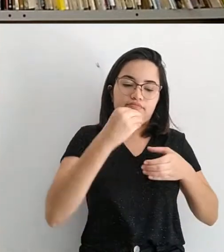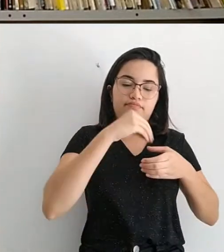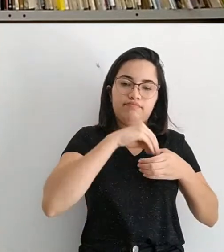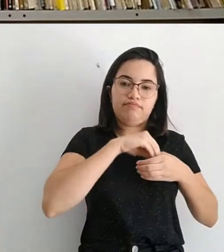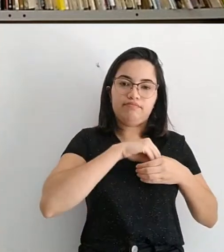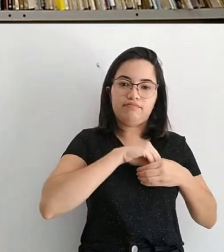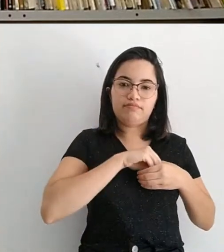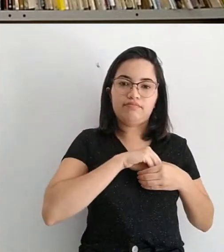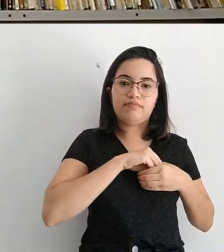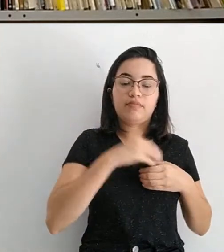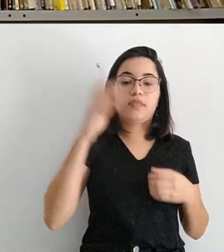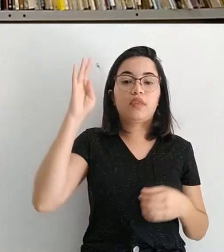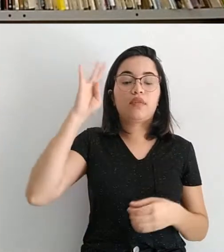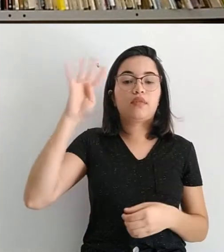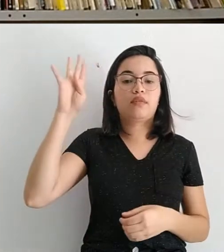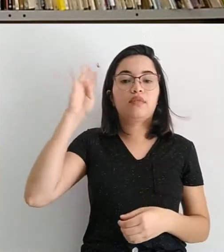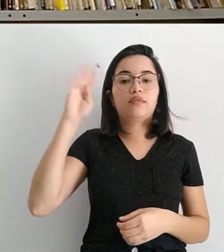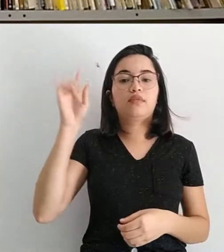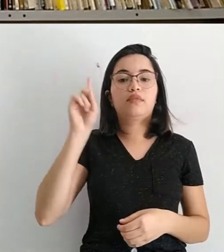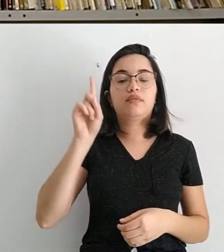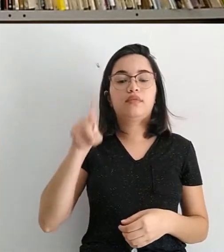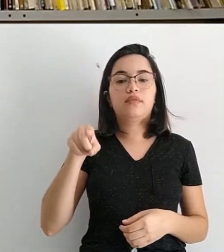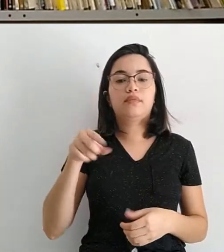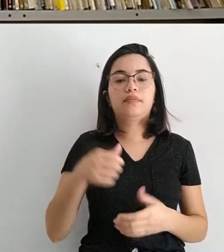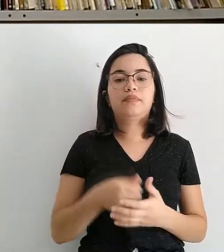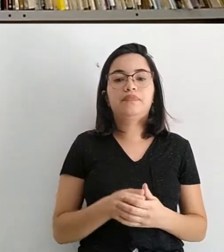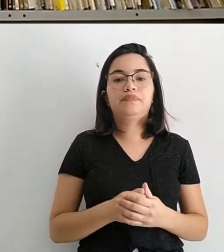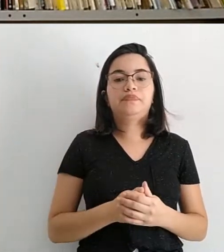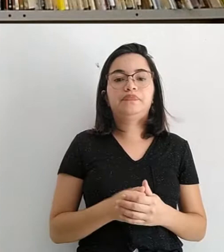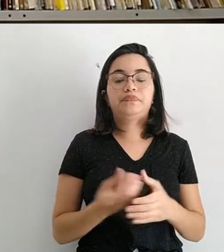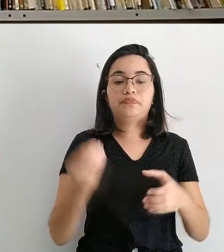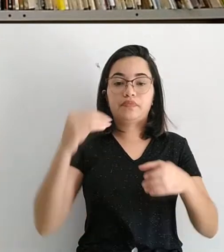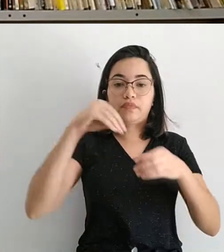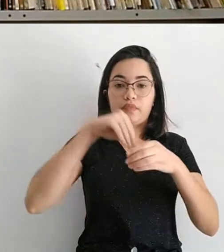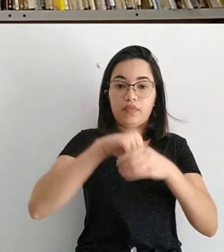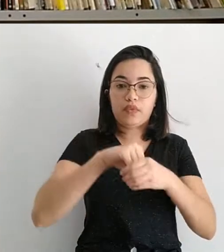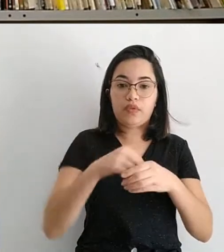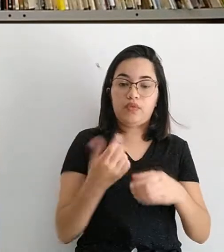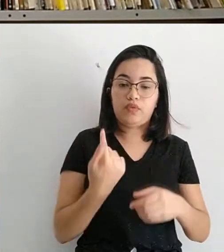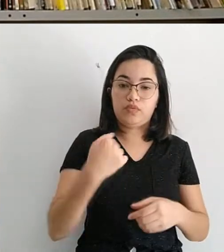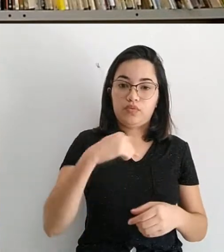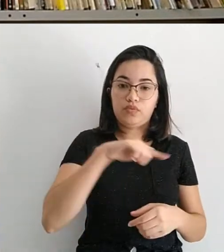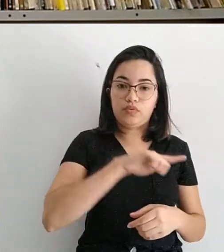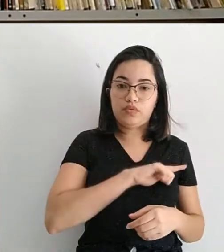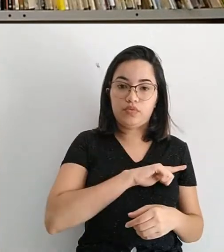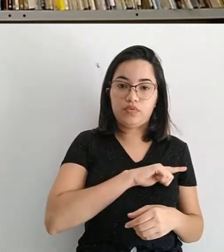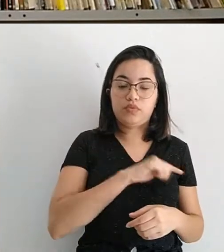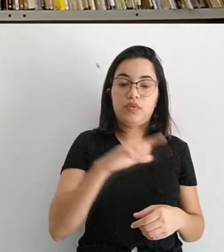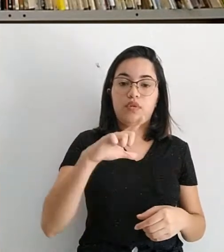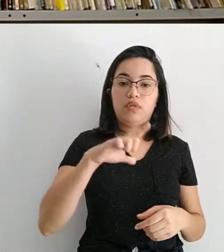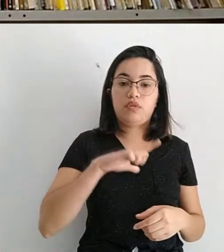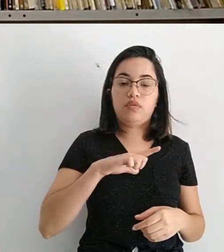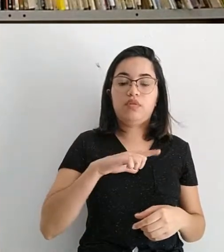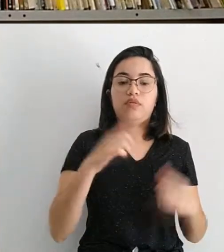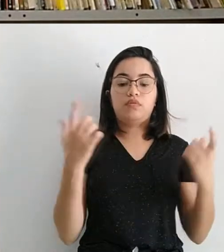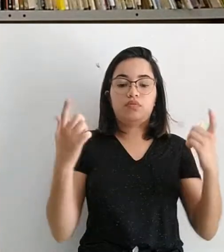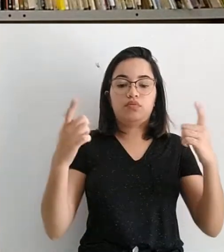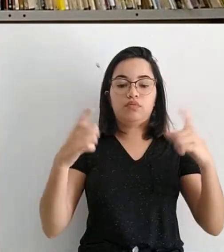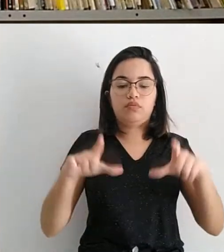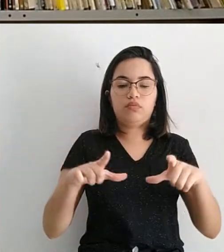interior. A ideia é que dentro de nós há um